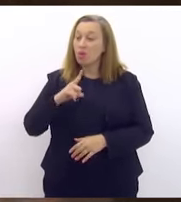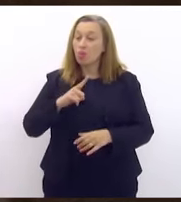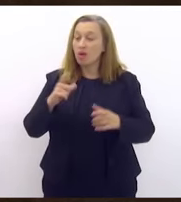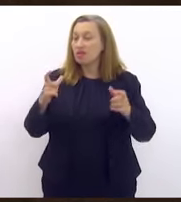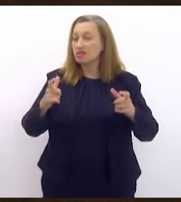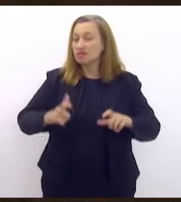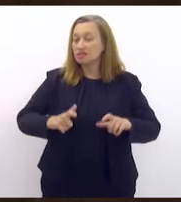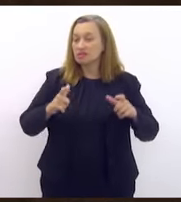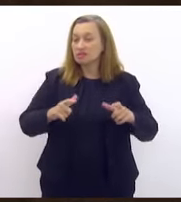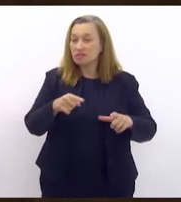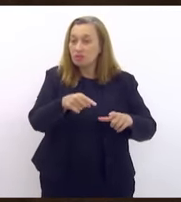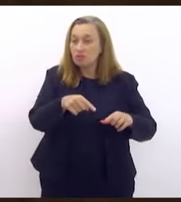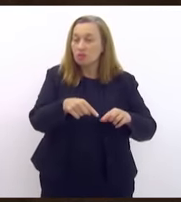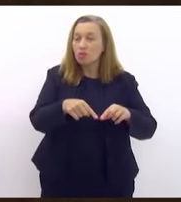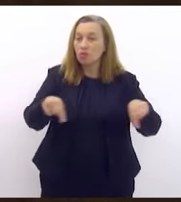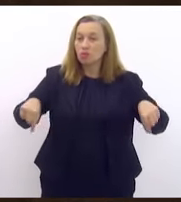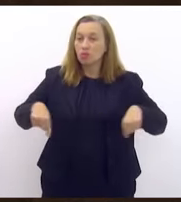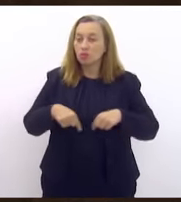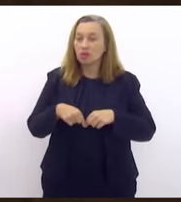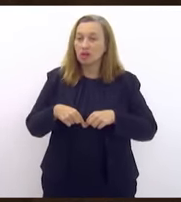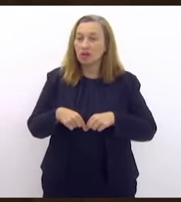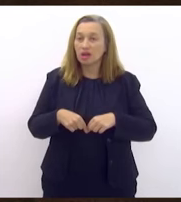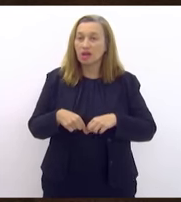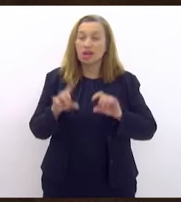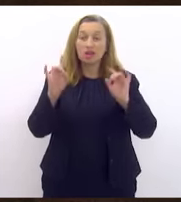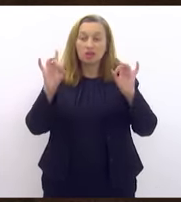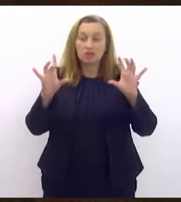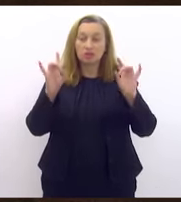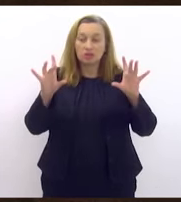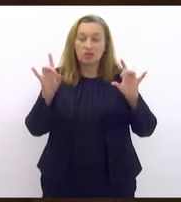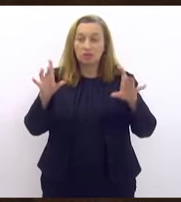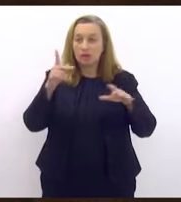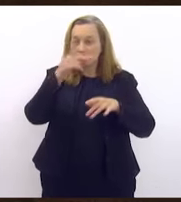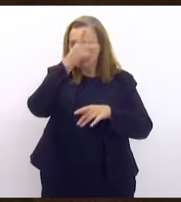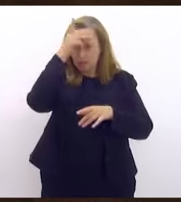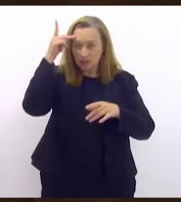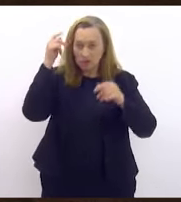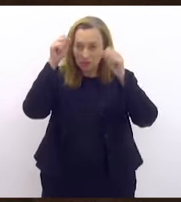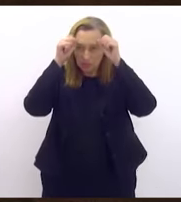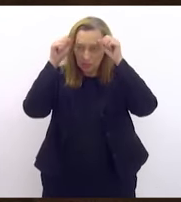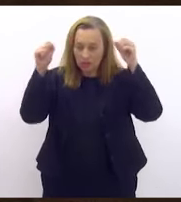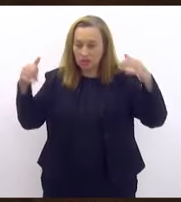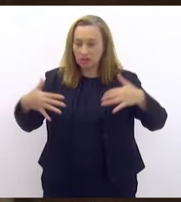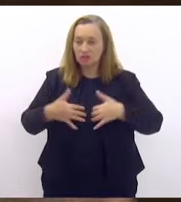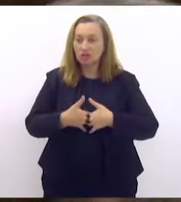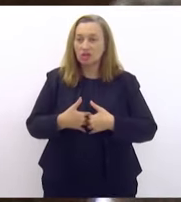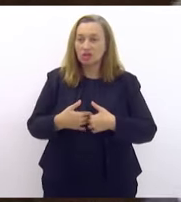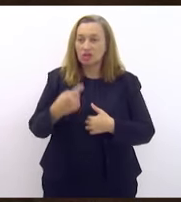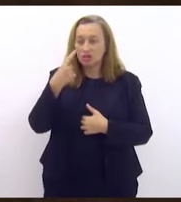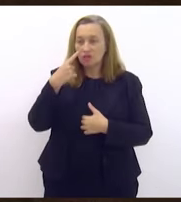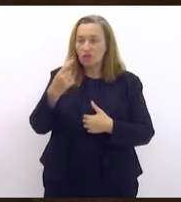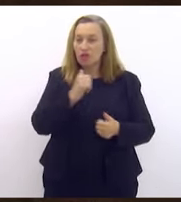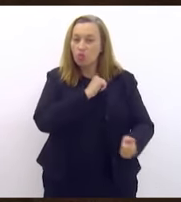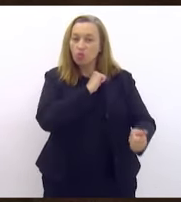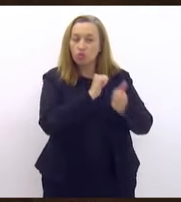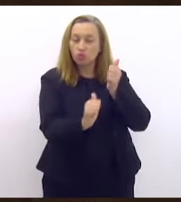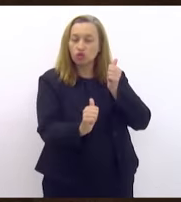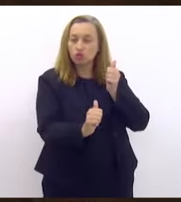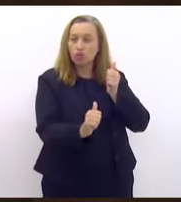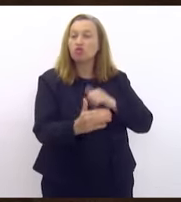para pessoas com espectro autista, para assistir os jogos. E já